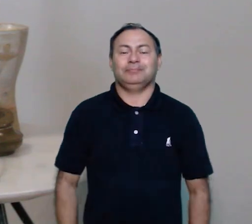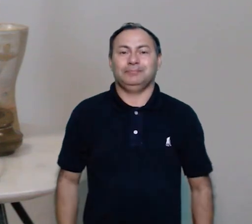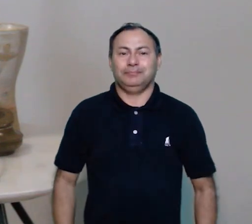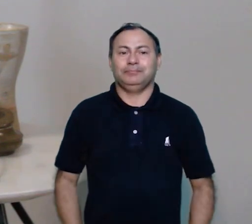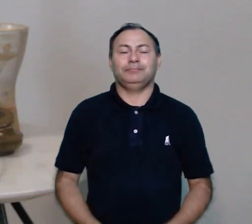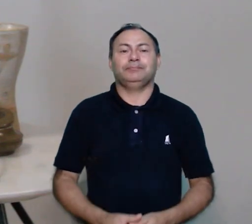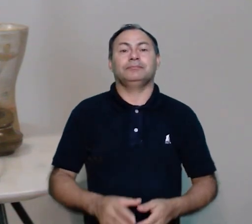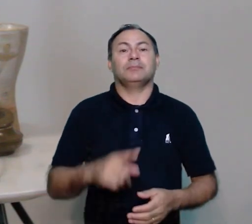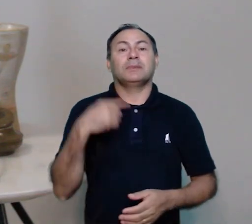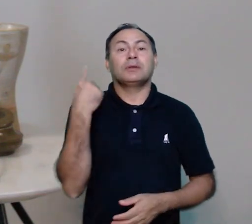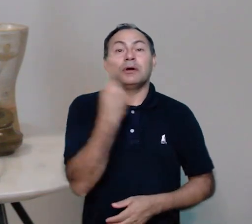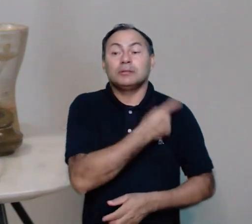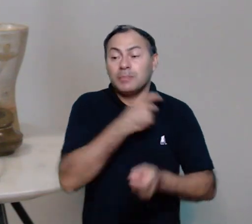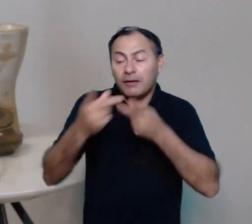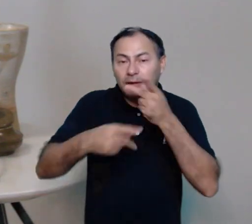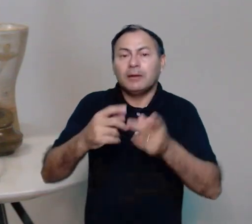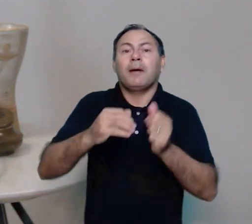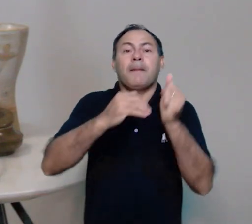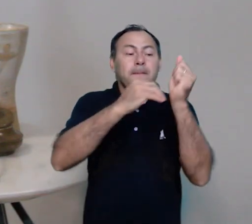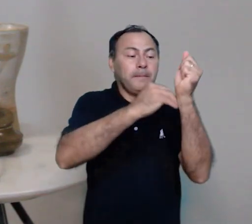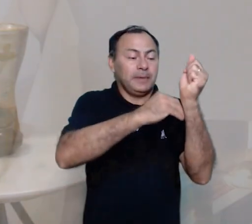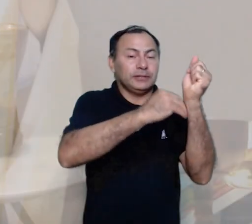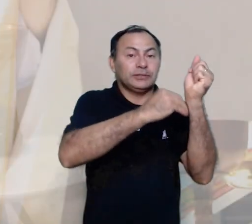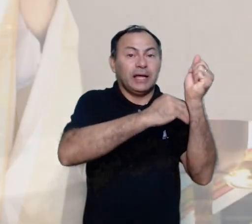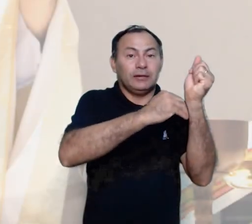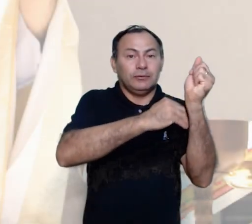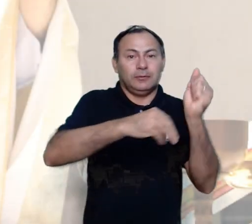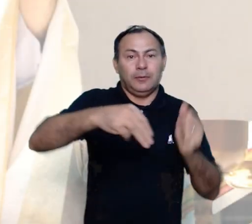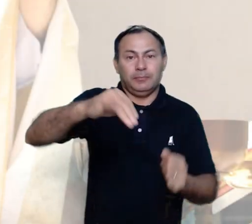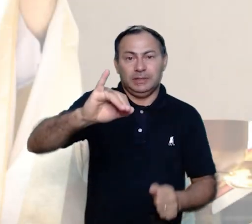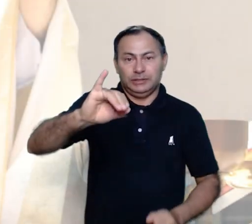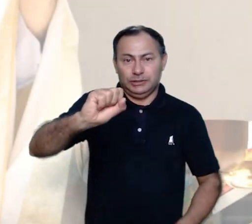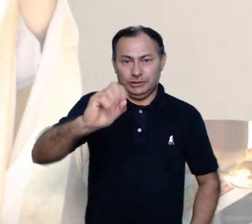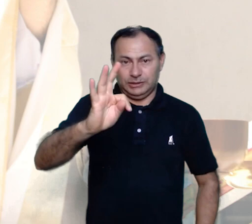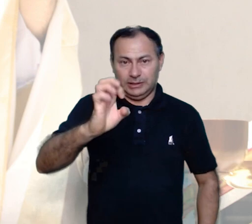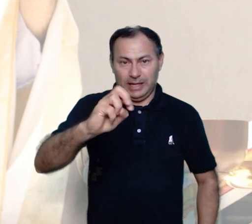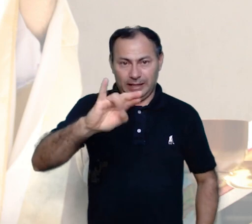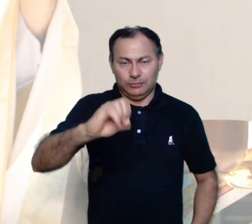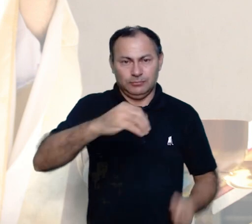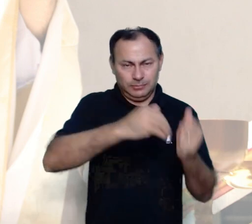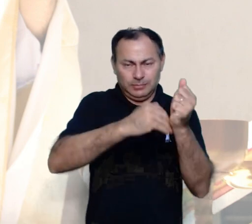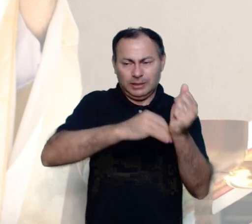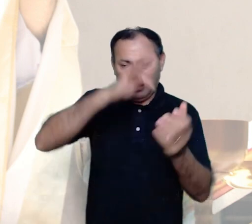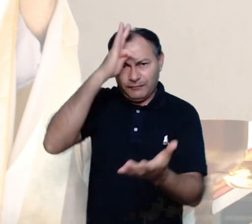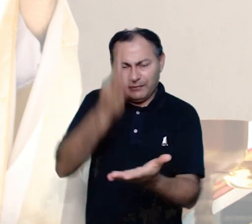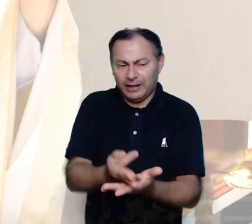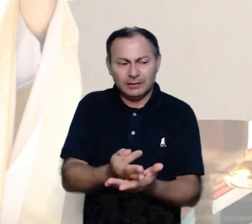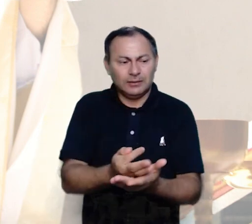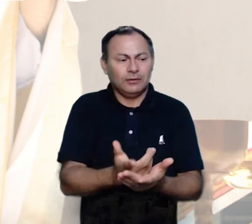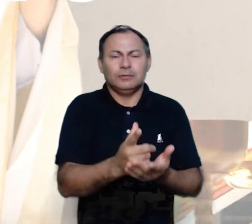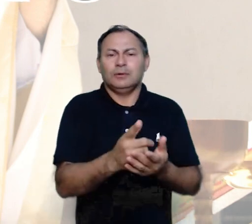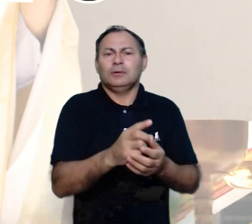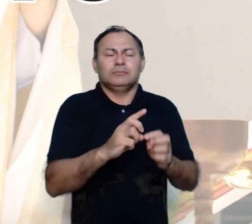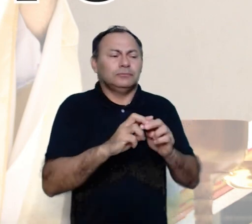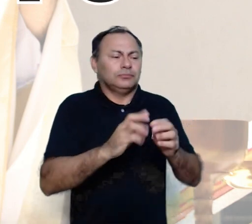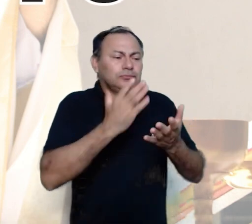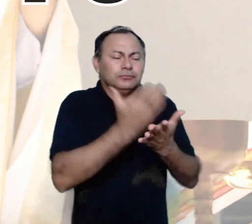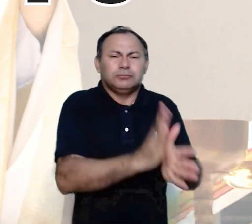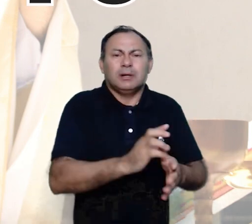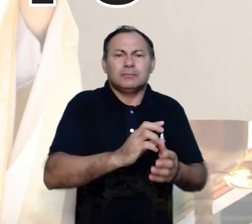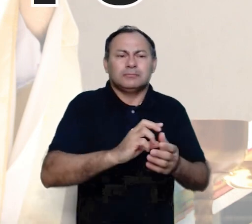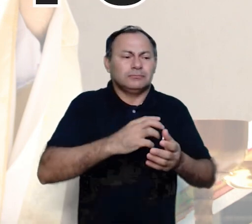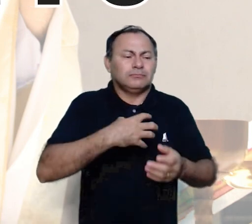caminho. A isso chamamos de mistério da fé, que não se exprime de